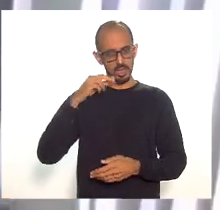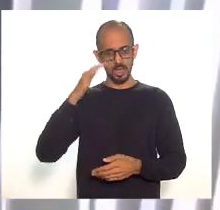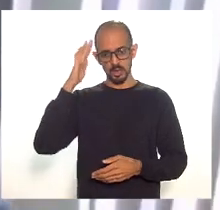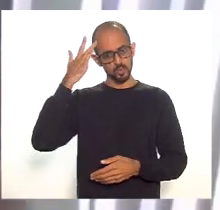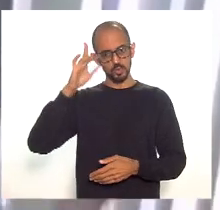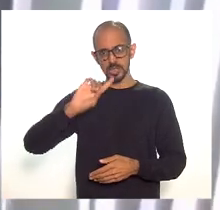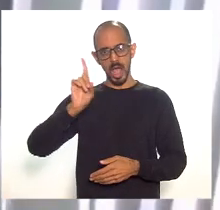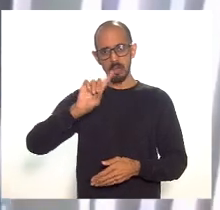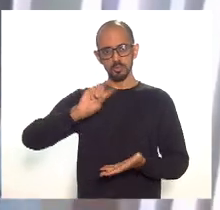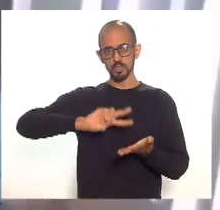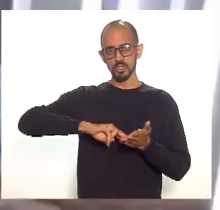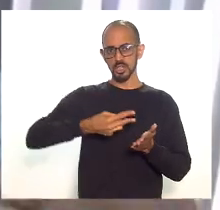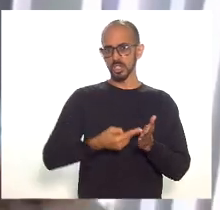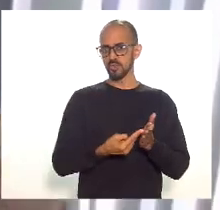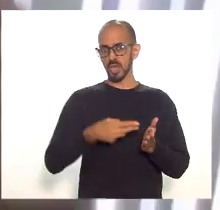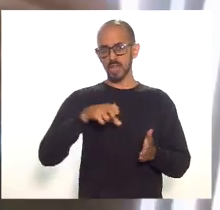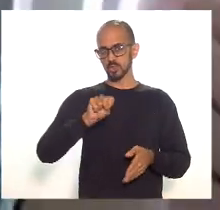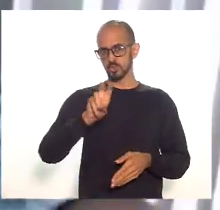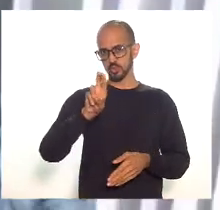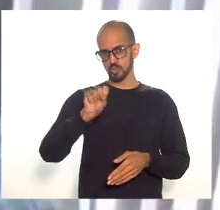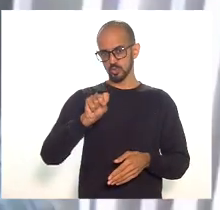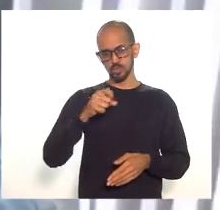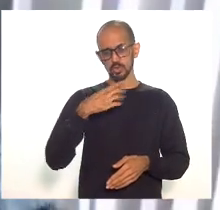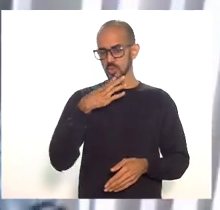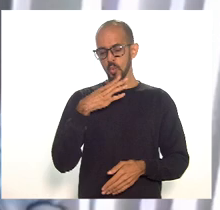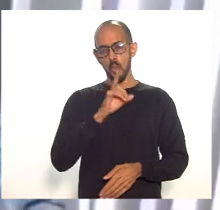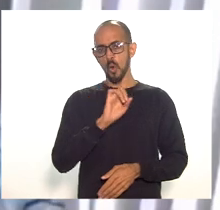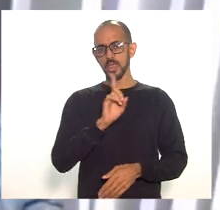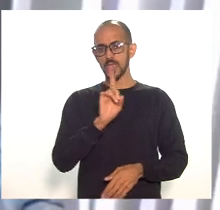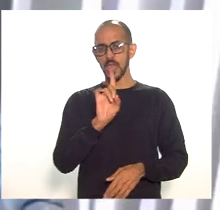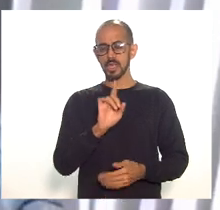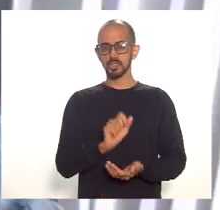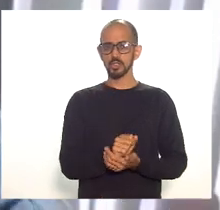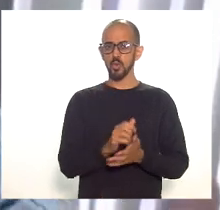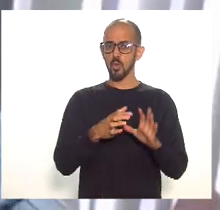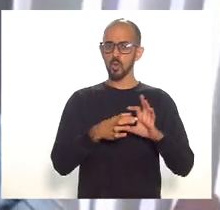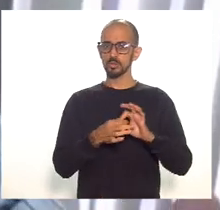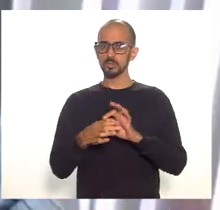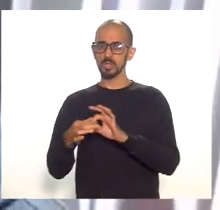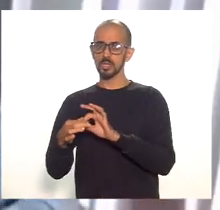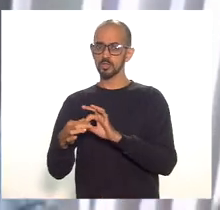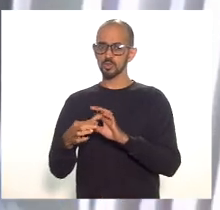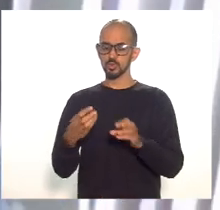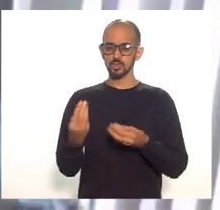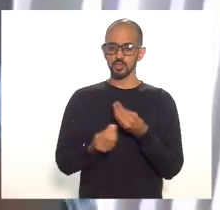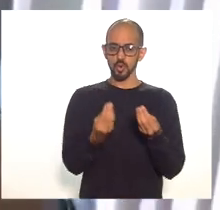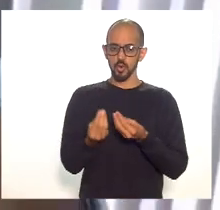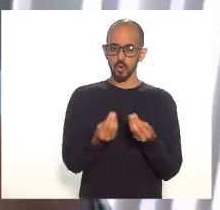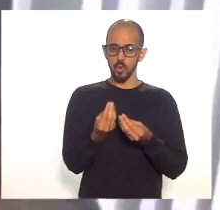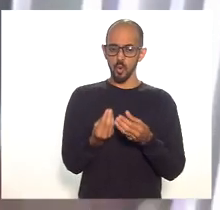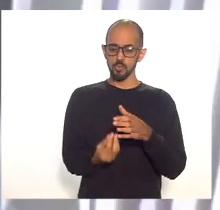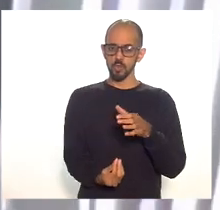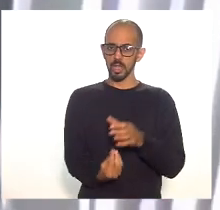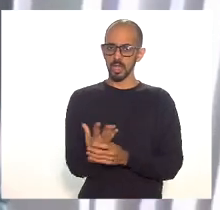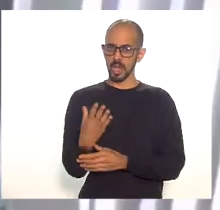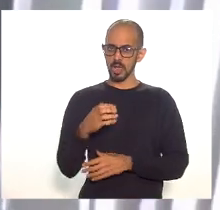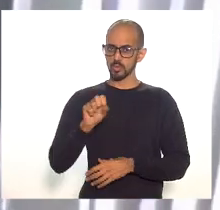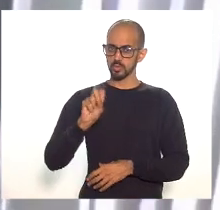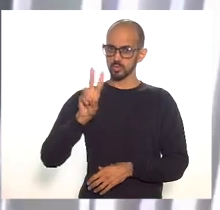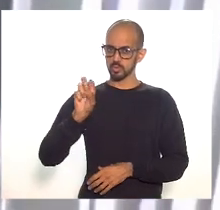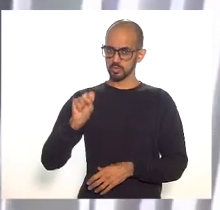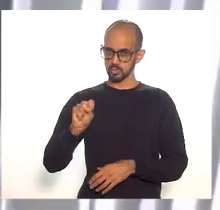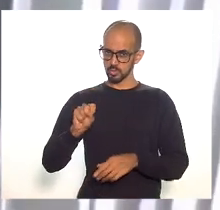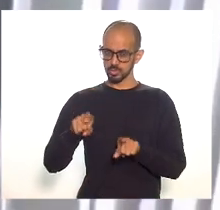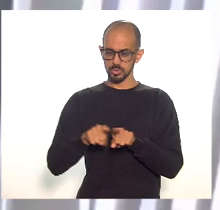SUS, não sabe o que representa, não conhece o contexto de onde o SUS se origina e, tampouco,